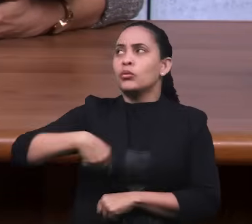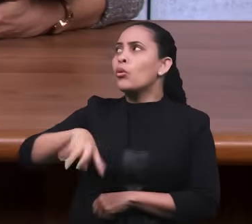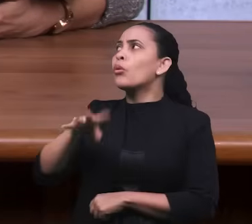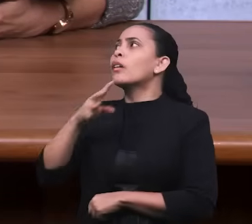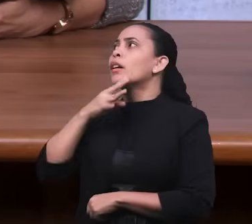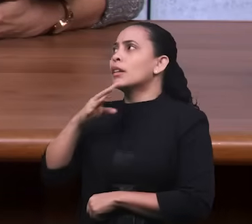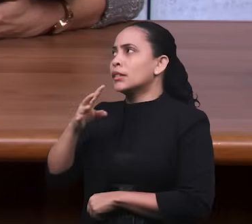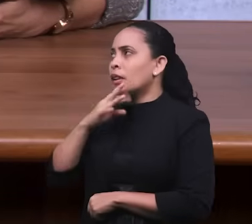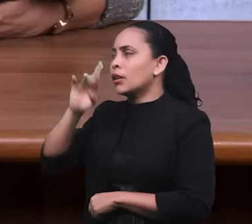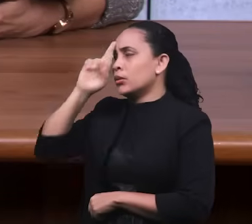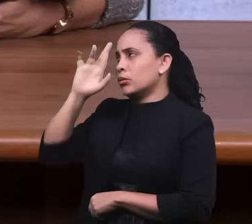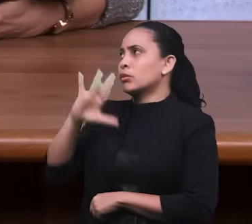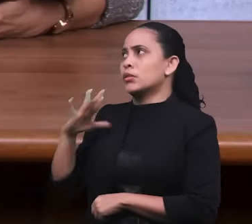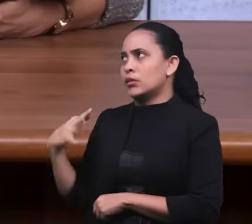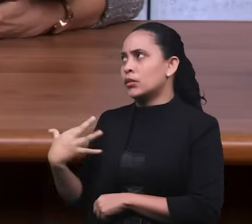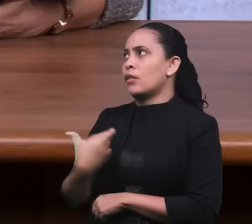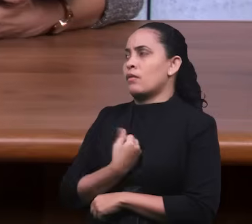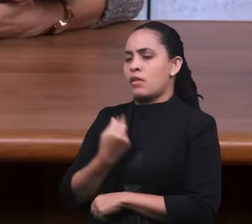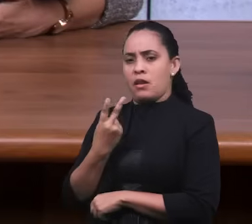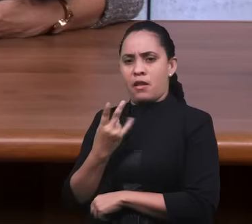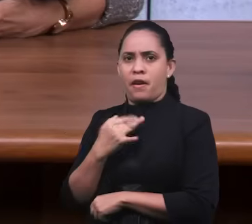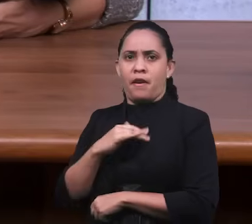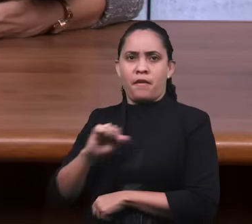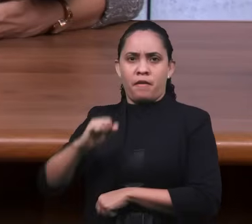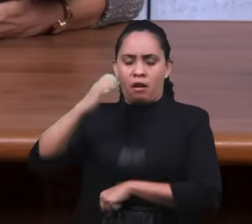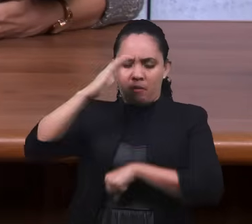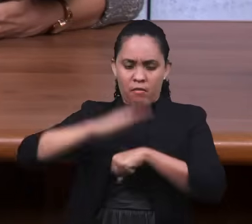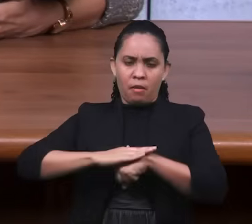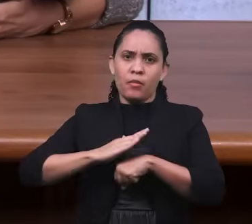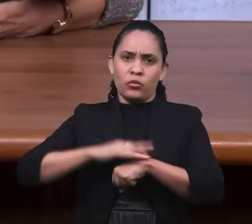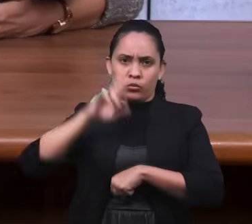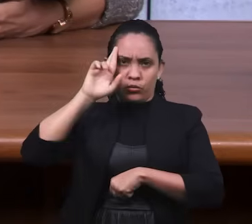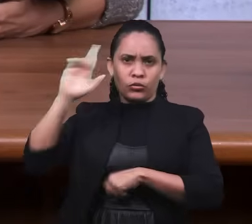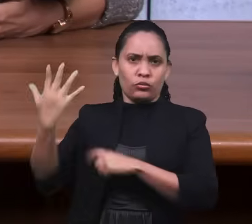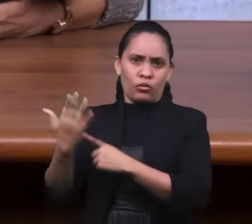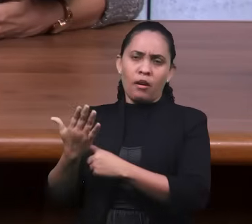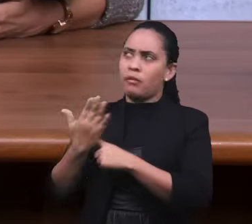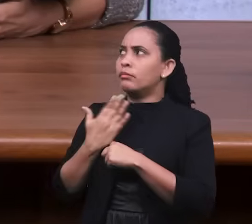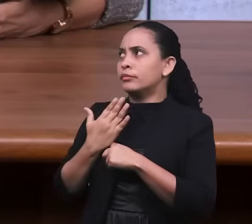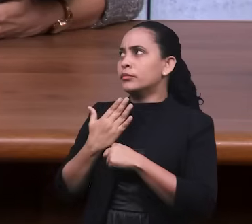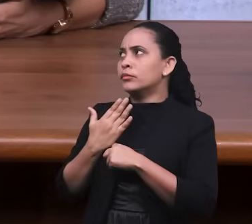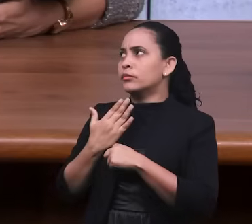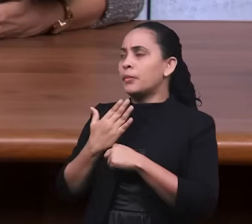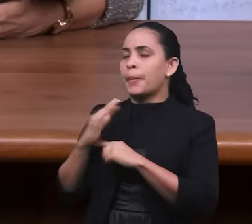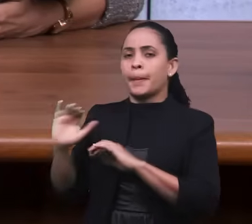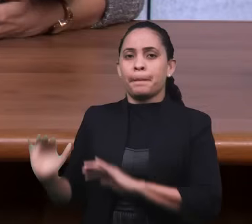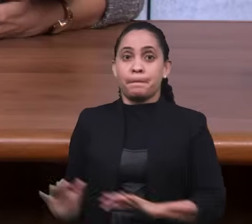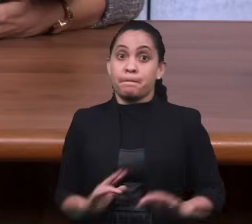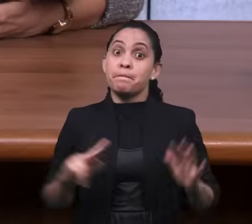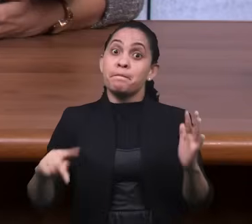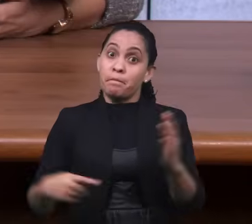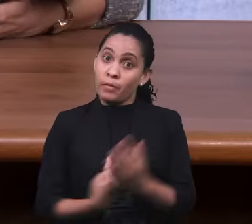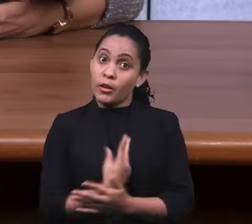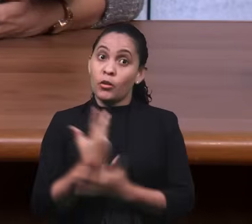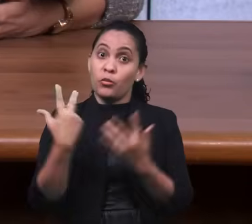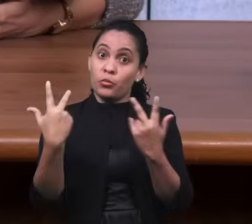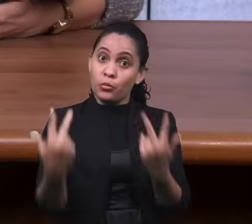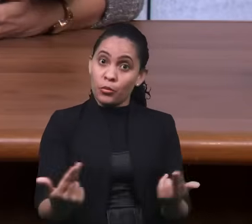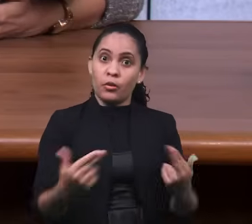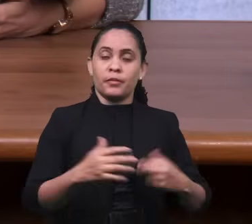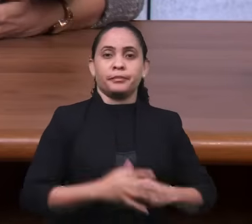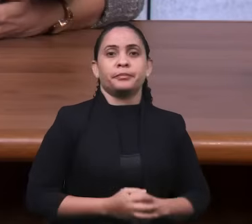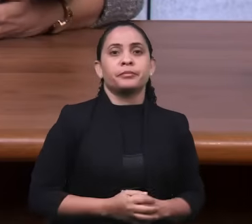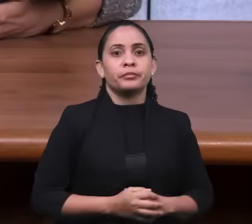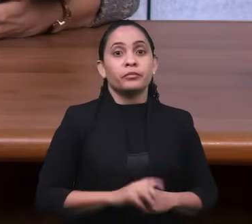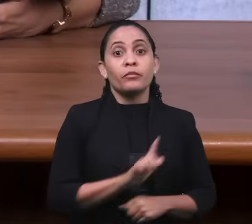que hás de livrar Israel por minha mão, como tens dito. E assim sucedeu, porque